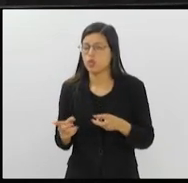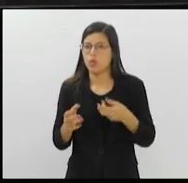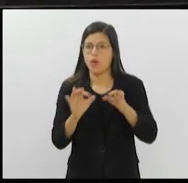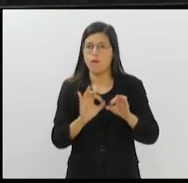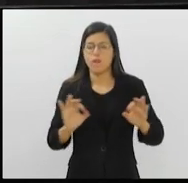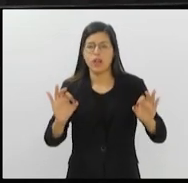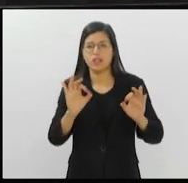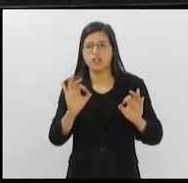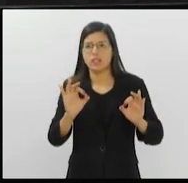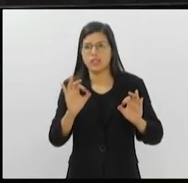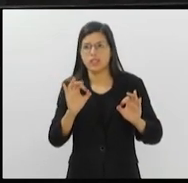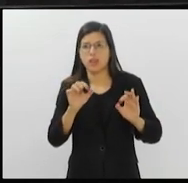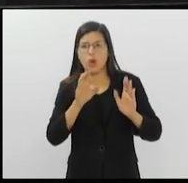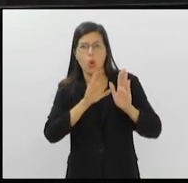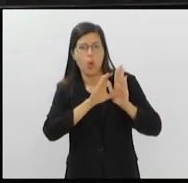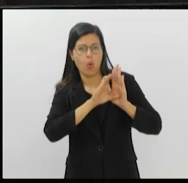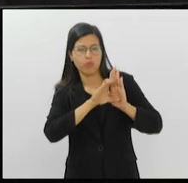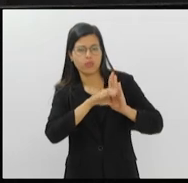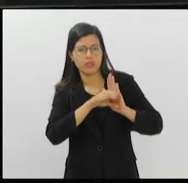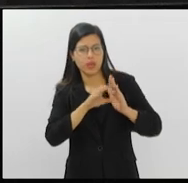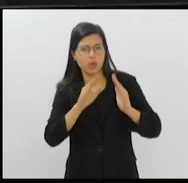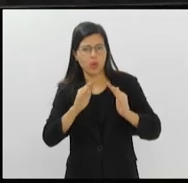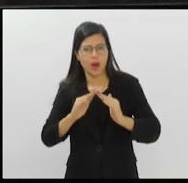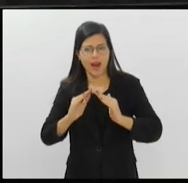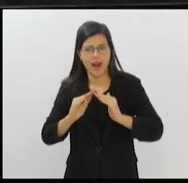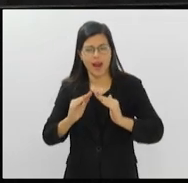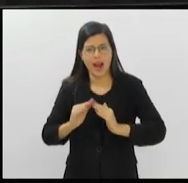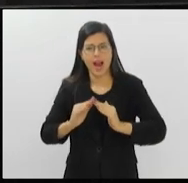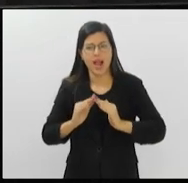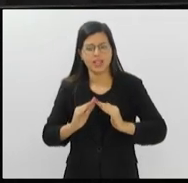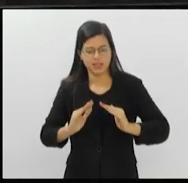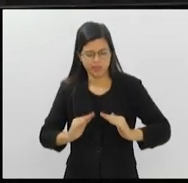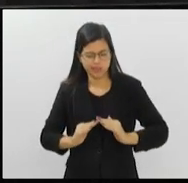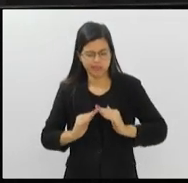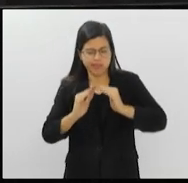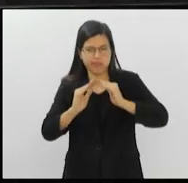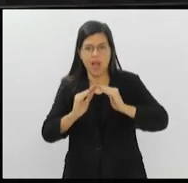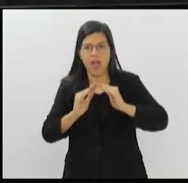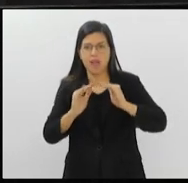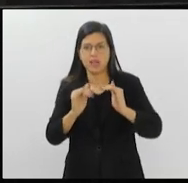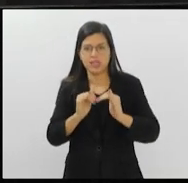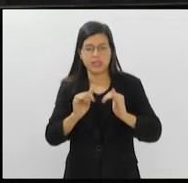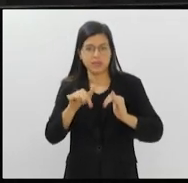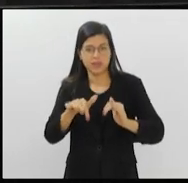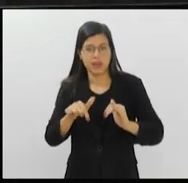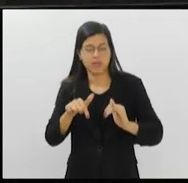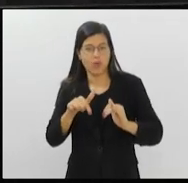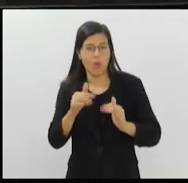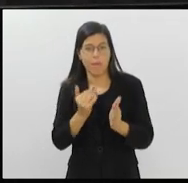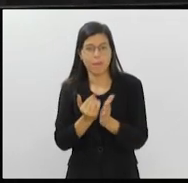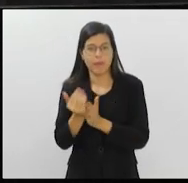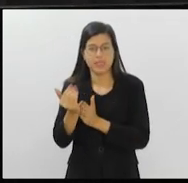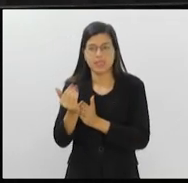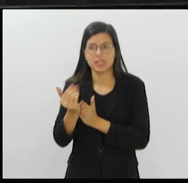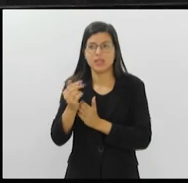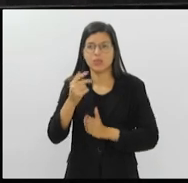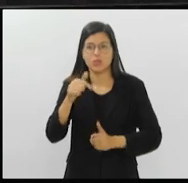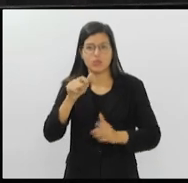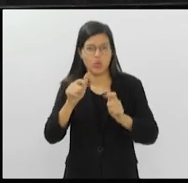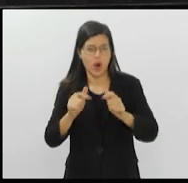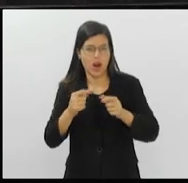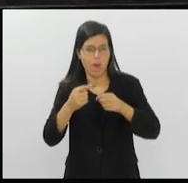conceito casas suspensas, lançamento na Península, terreno debruçado na lagoa.